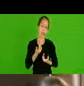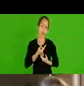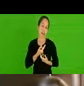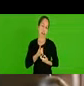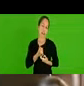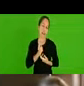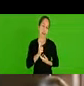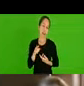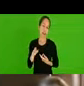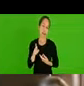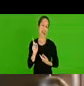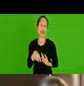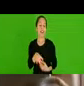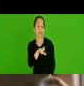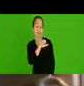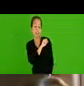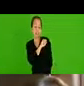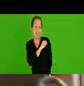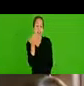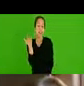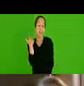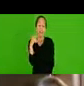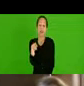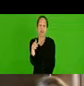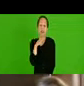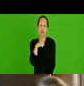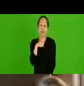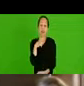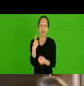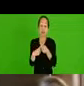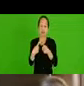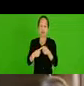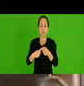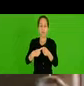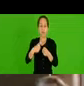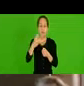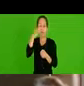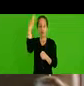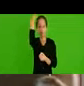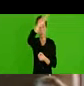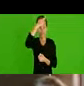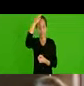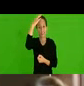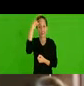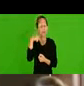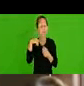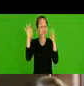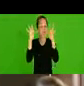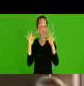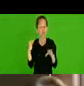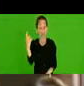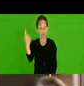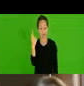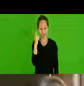ensino fundamental, uma escola pública do interior do Espírito Santo, eu tive a honra de ter uma professora de